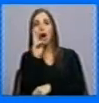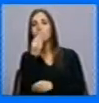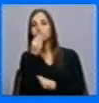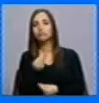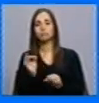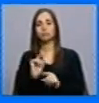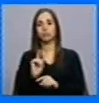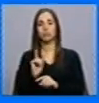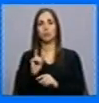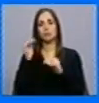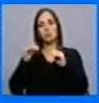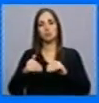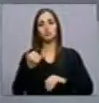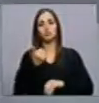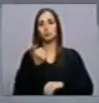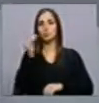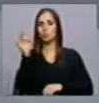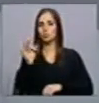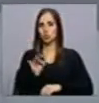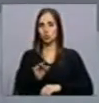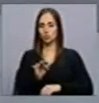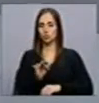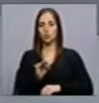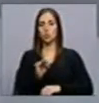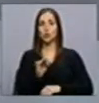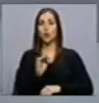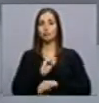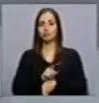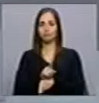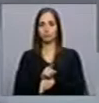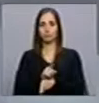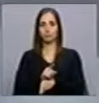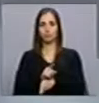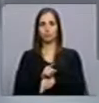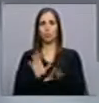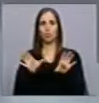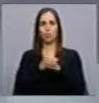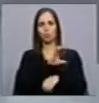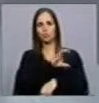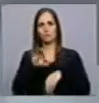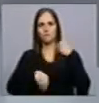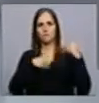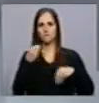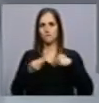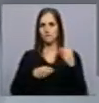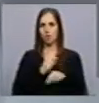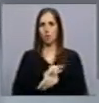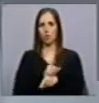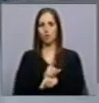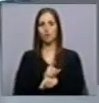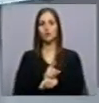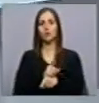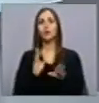dos 2%, mais coisa, menos coisa, mas o que é certo é que isso alertou imediatamente a comunidade científica e então a equipa